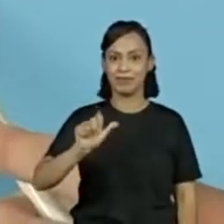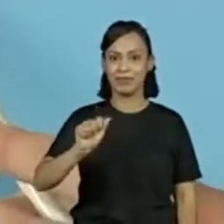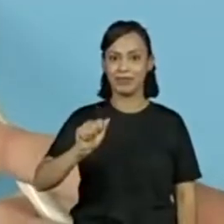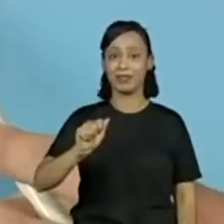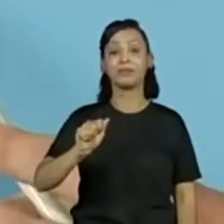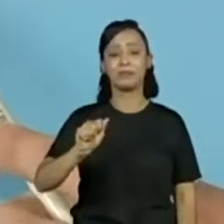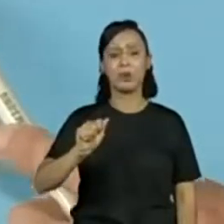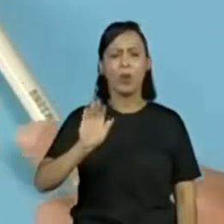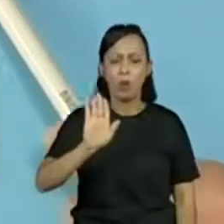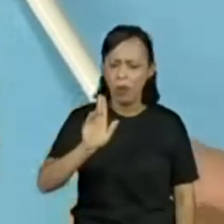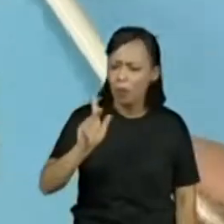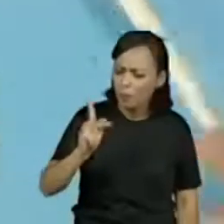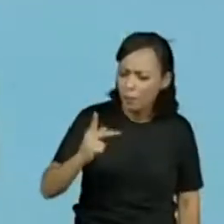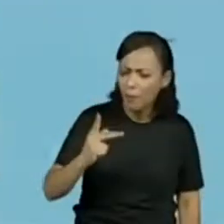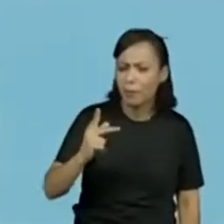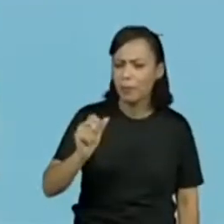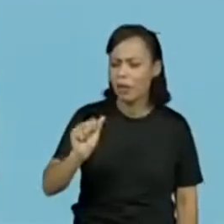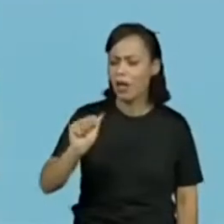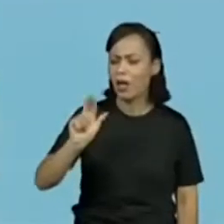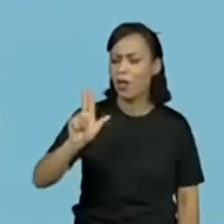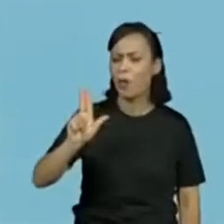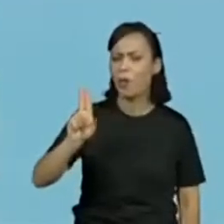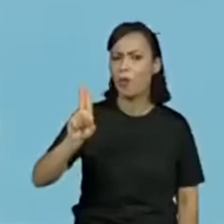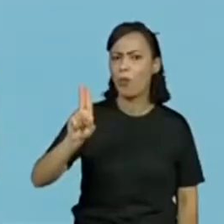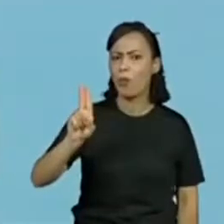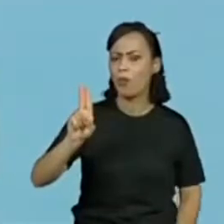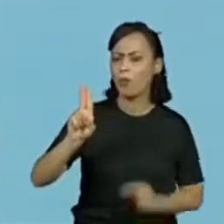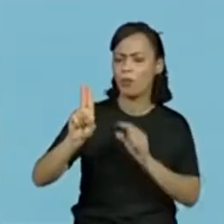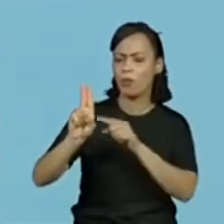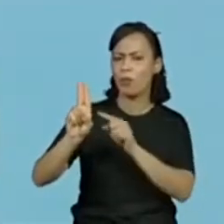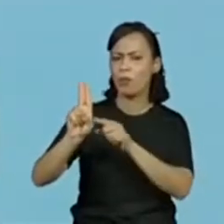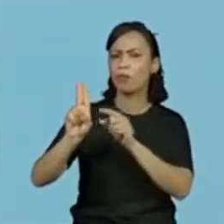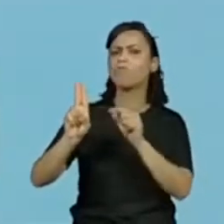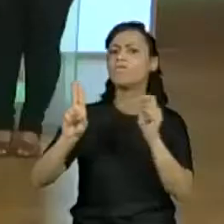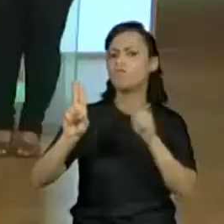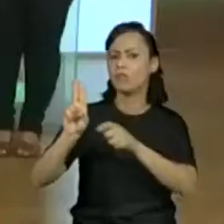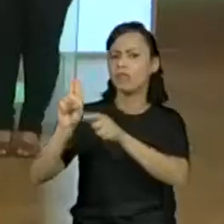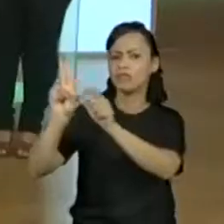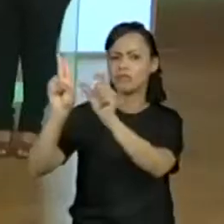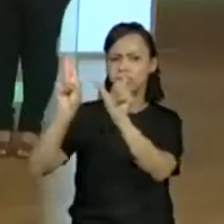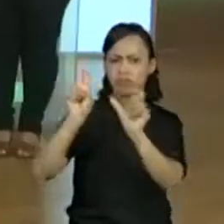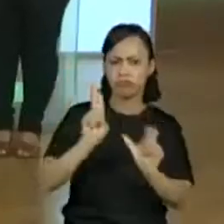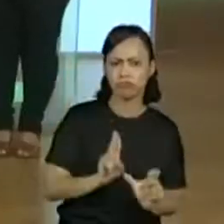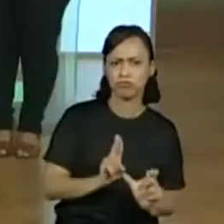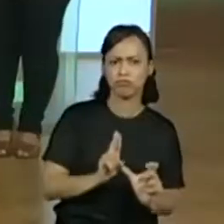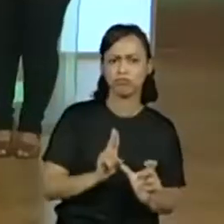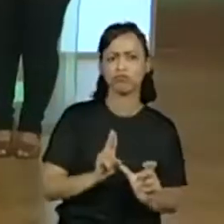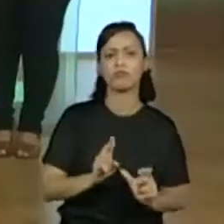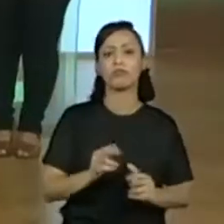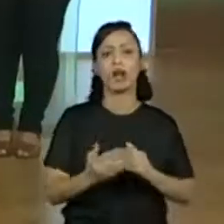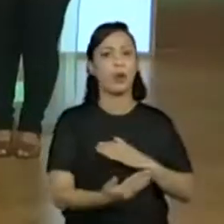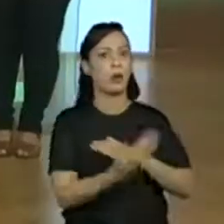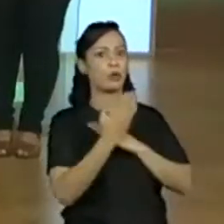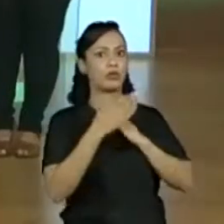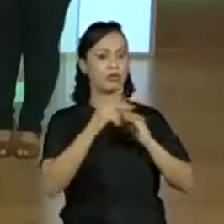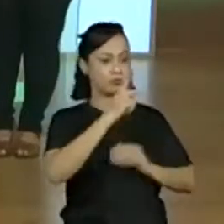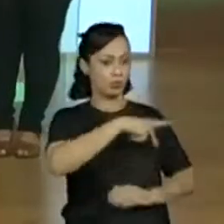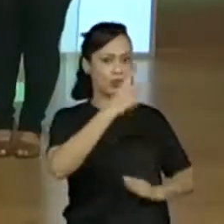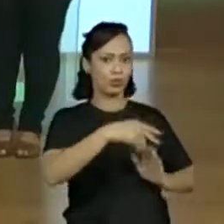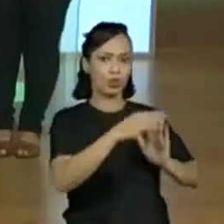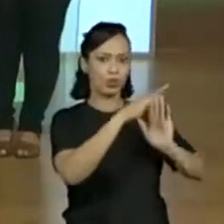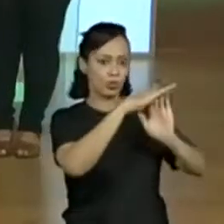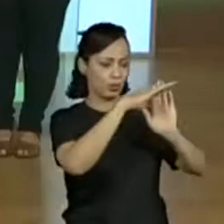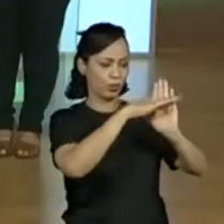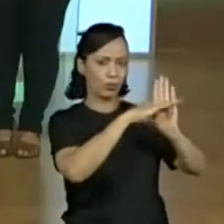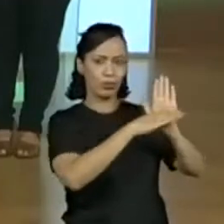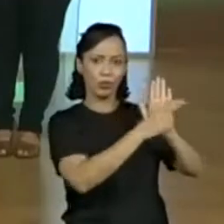Olha aí É o Paulo do paulista foi mal vi essa lista tá ajudando a gente é muito muito bom essa lista